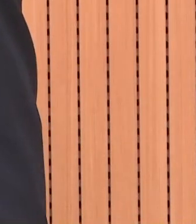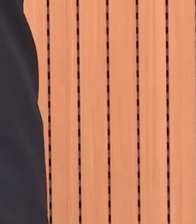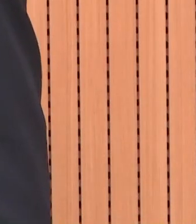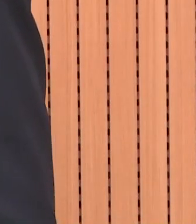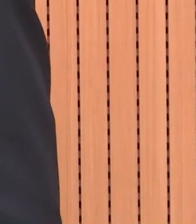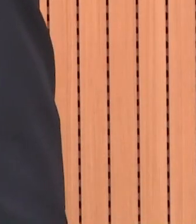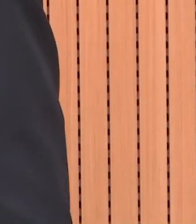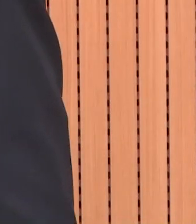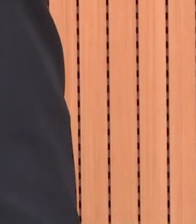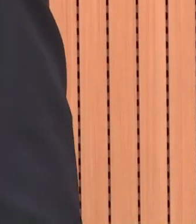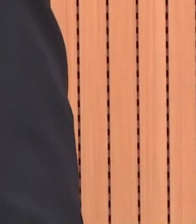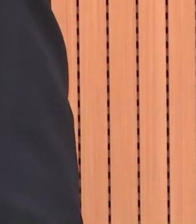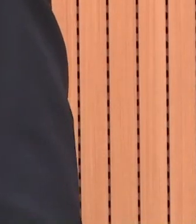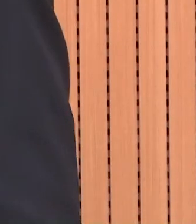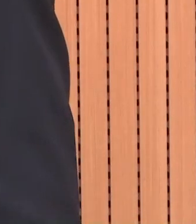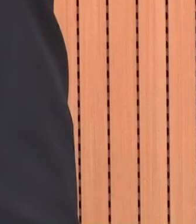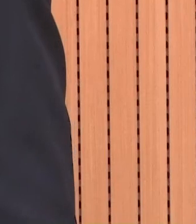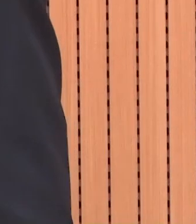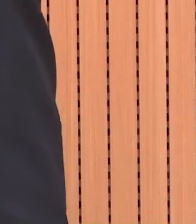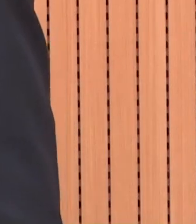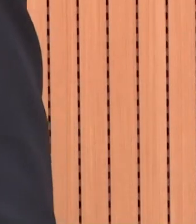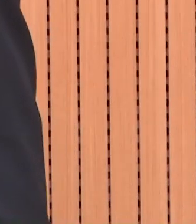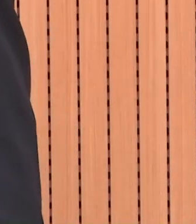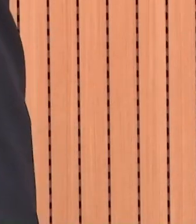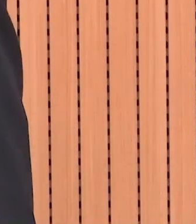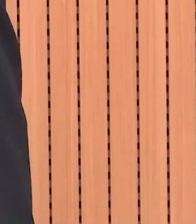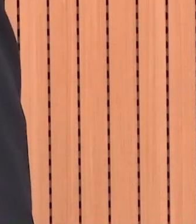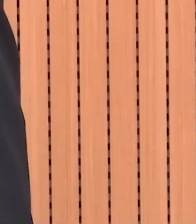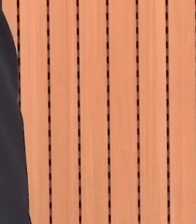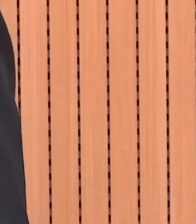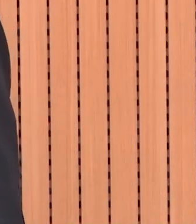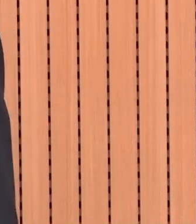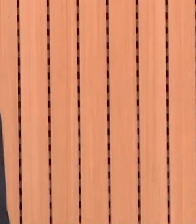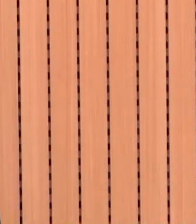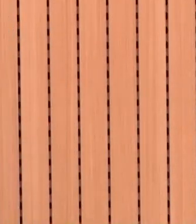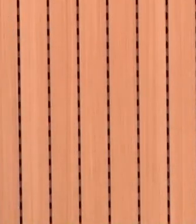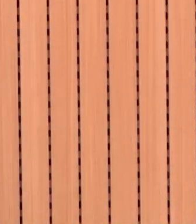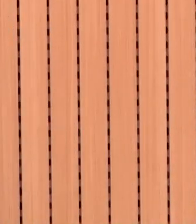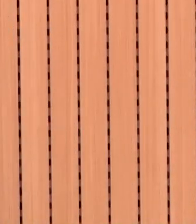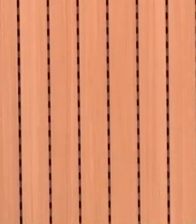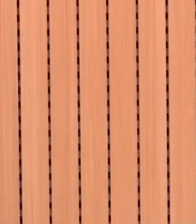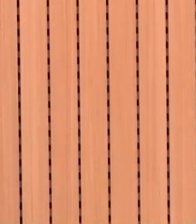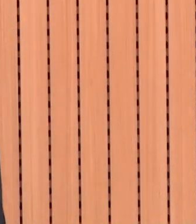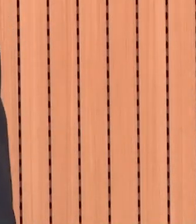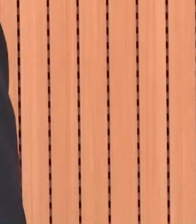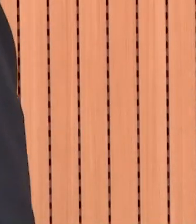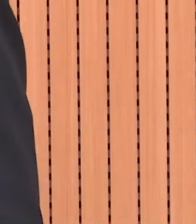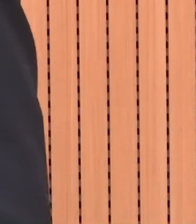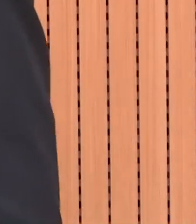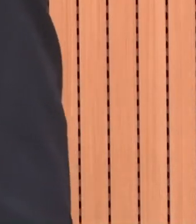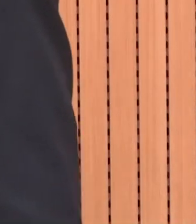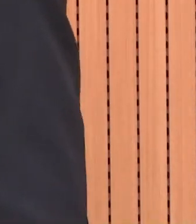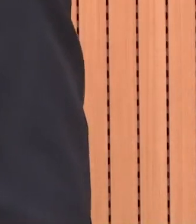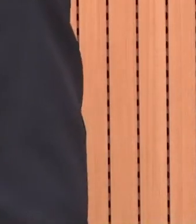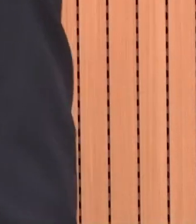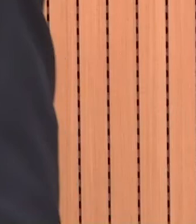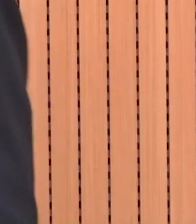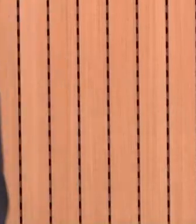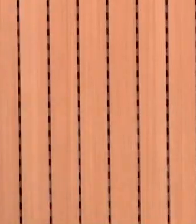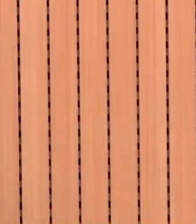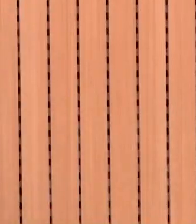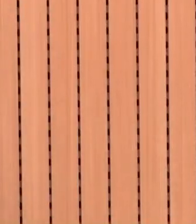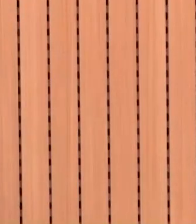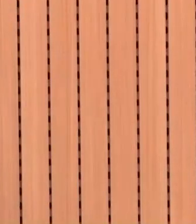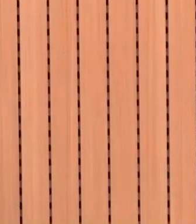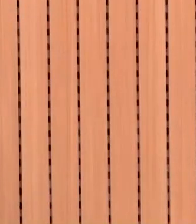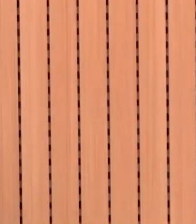precisamos levantar a autoestima dos idosos através dos seus direitos, né? E o Dr. Jorge, ele foi muito feliz nessa colocação. Tá ótimo, então.